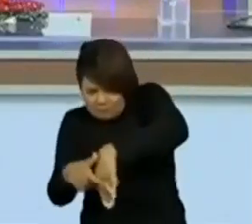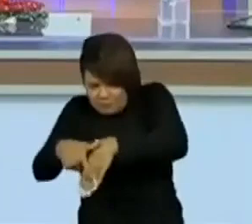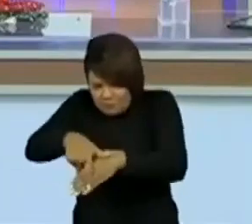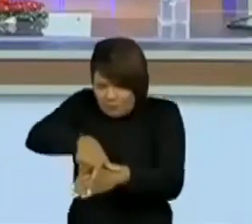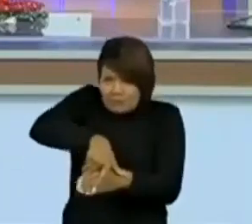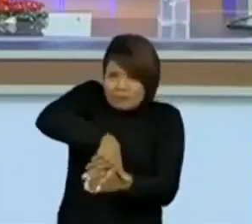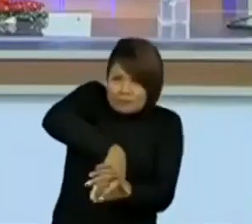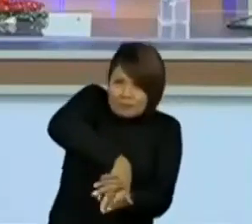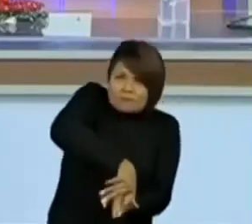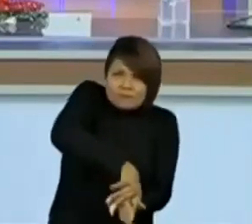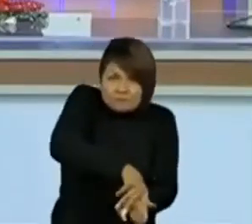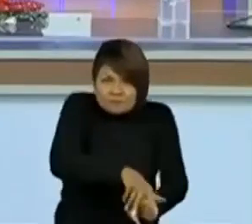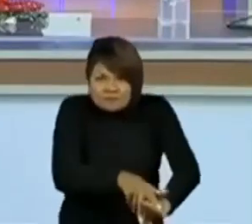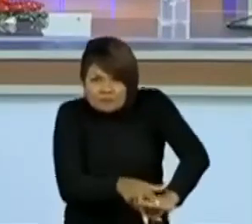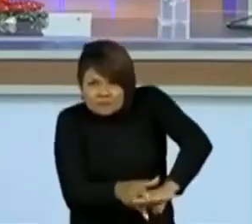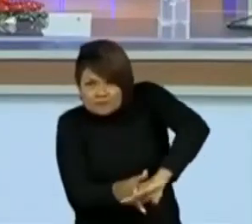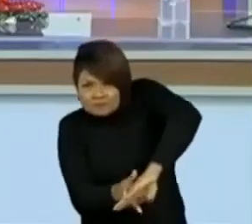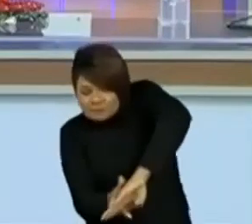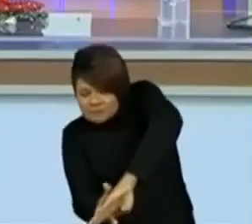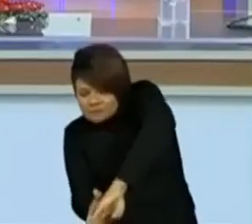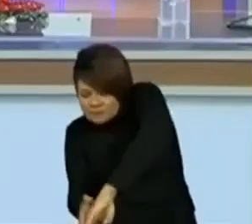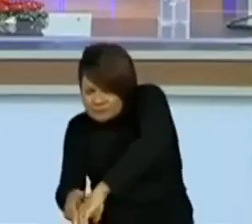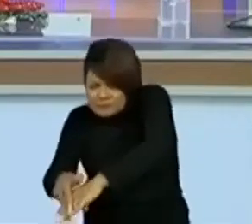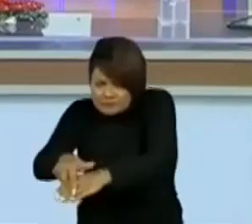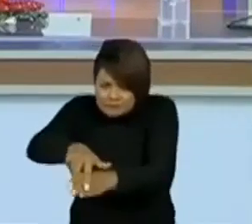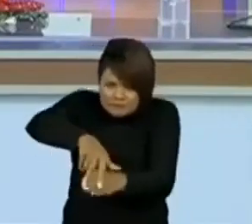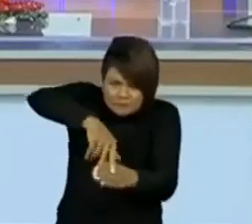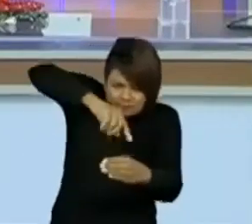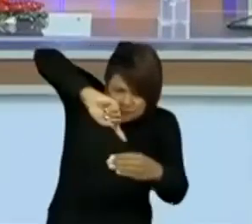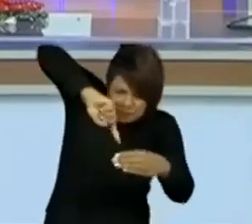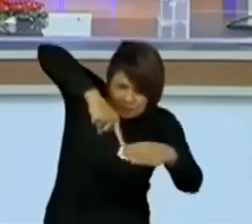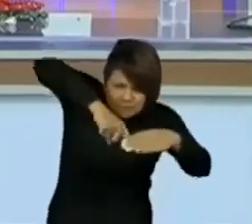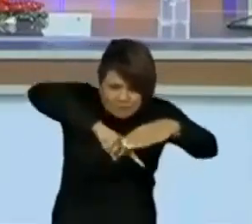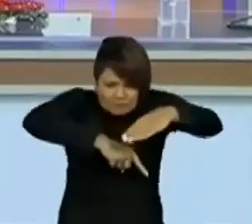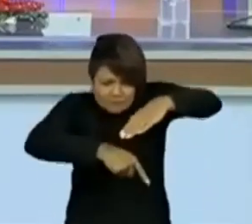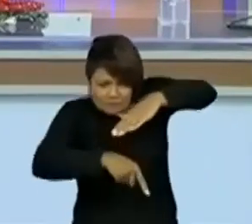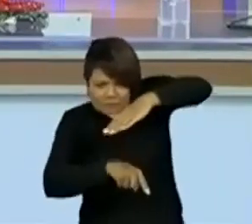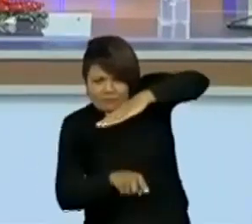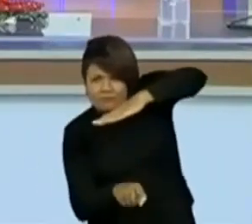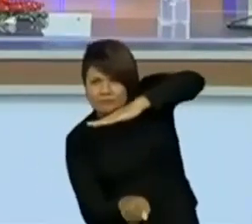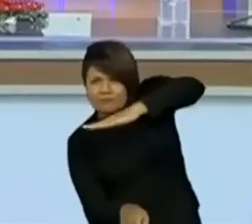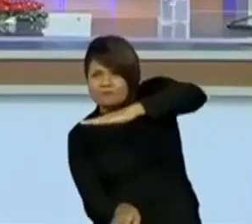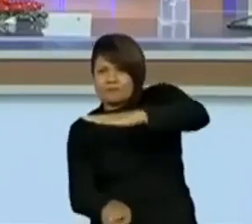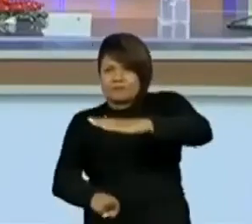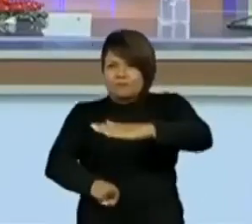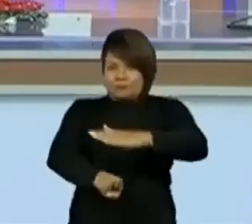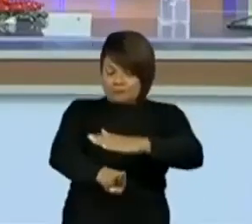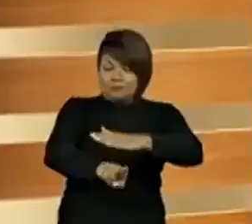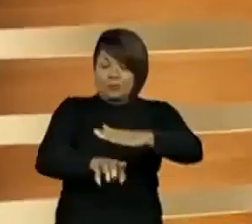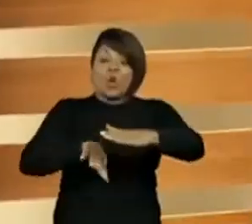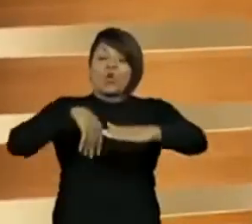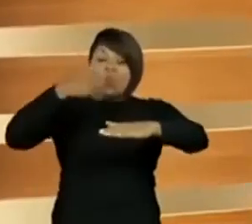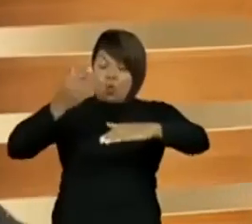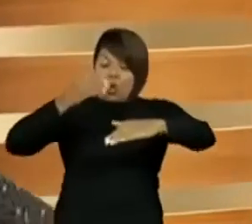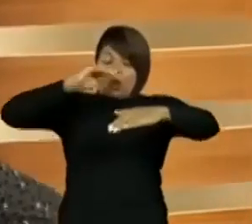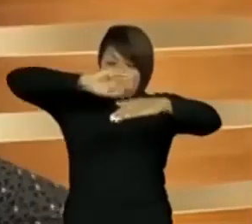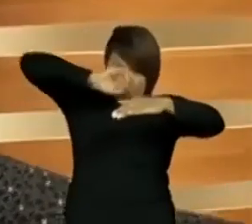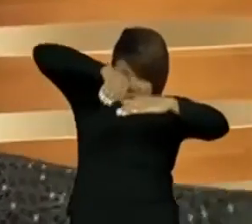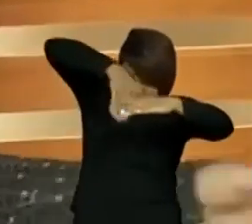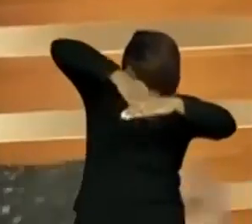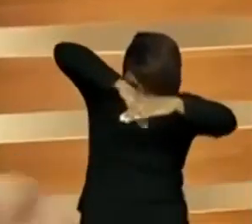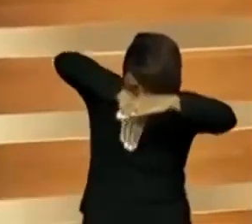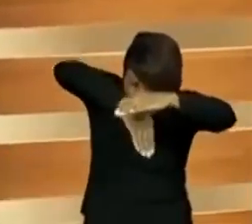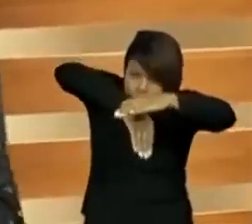mais baixo, cada vez mais baixo. E quando eles chegaram ao fundo das